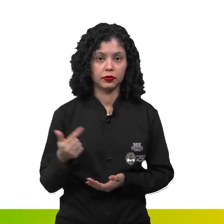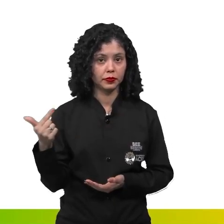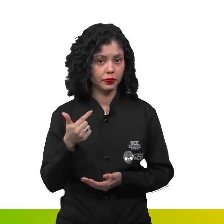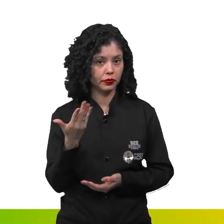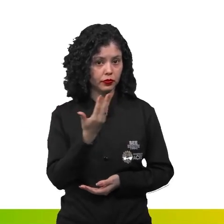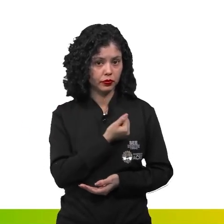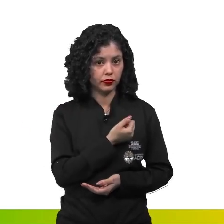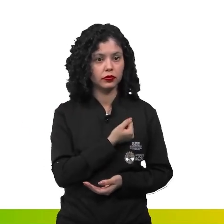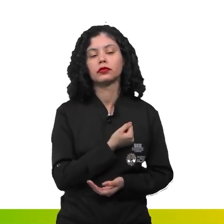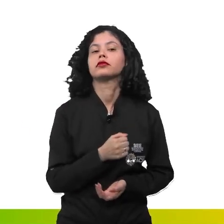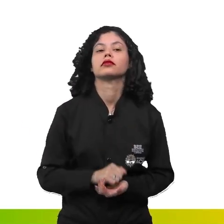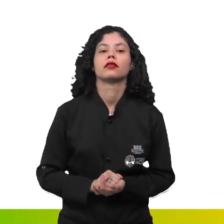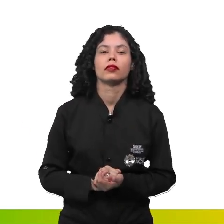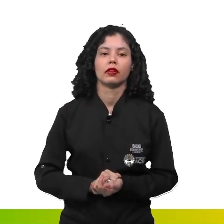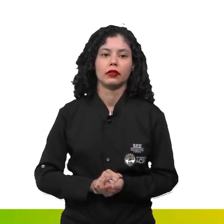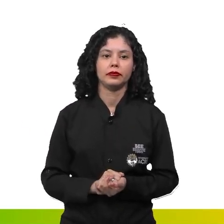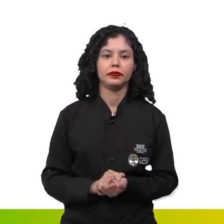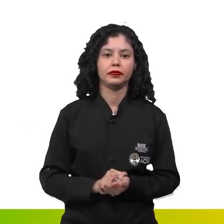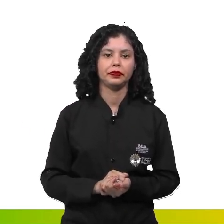número 2.